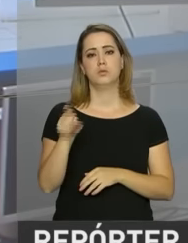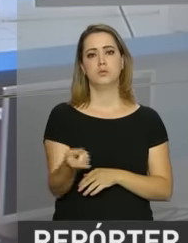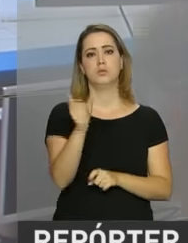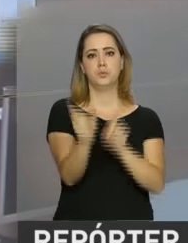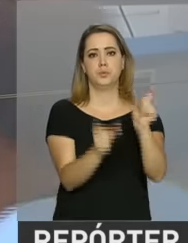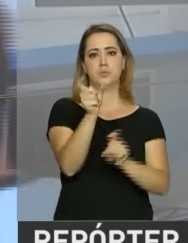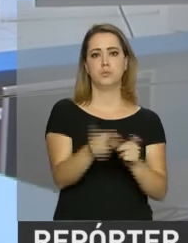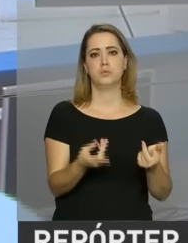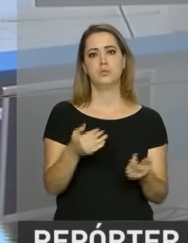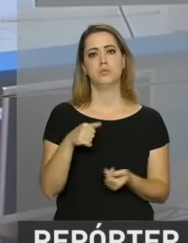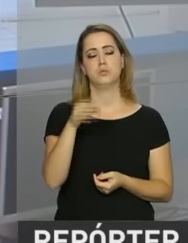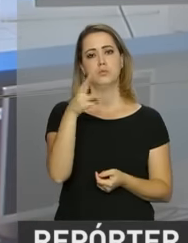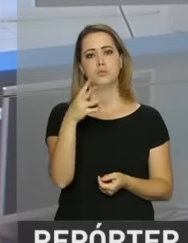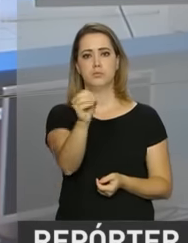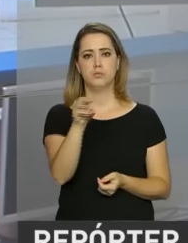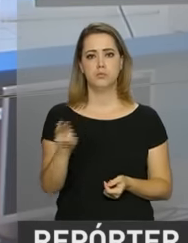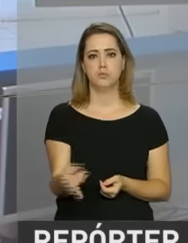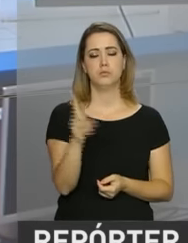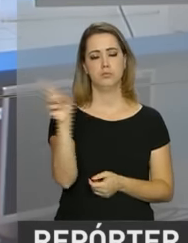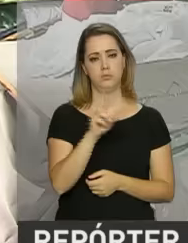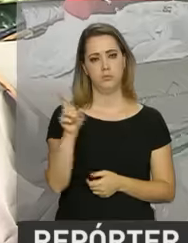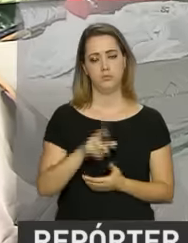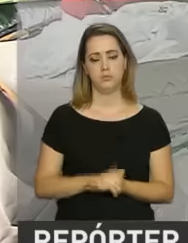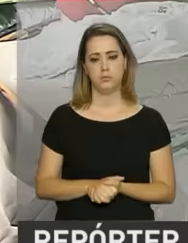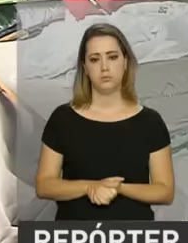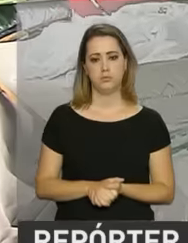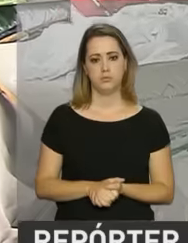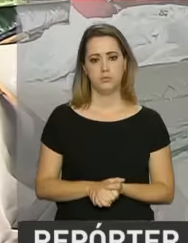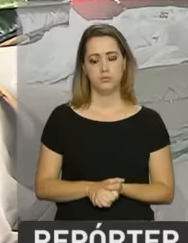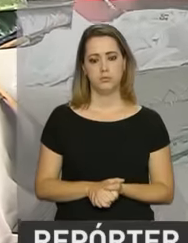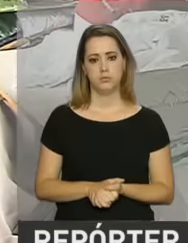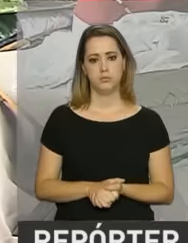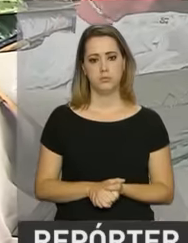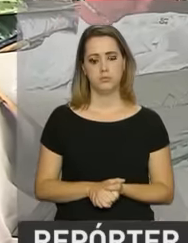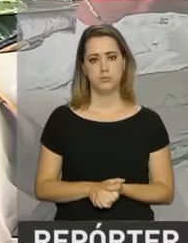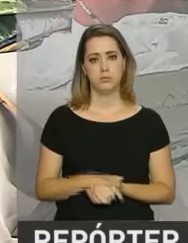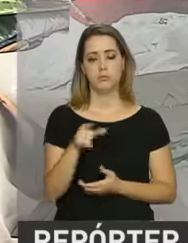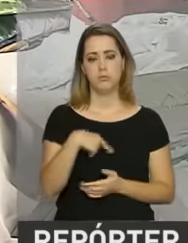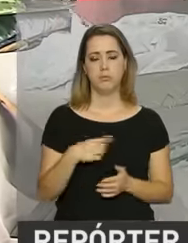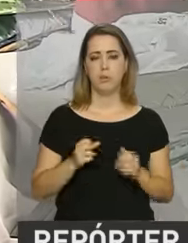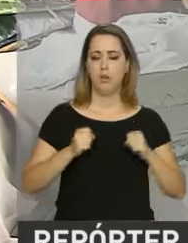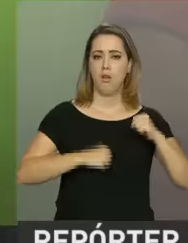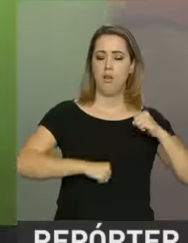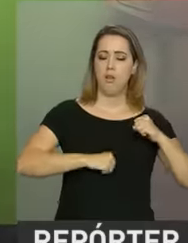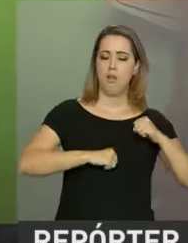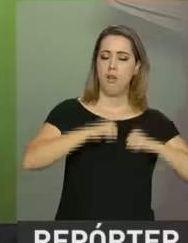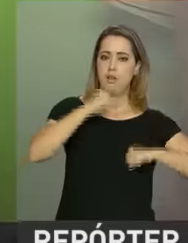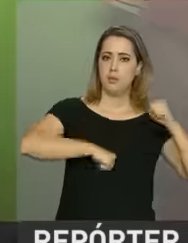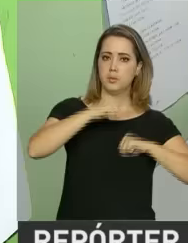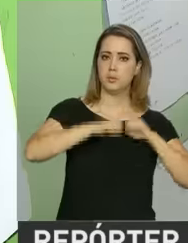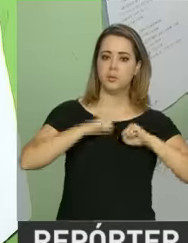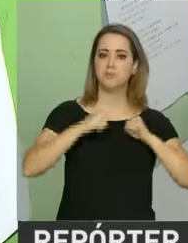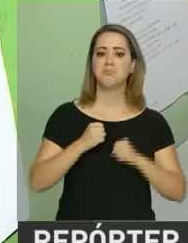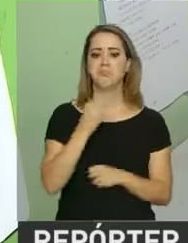investimento previsto é de R 30 milhões deais a produção do Eurípedes está a todo vapor ele